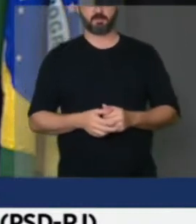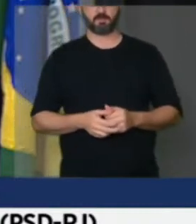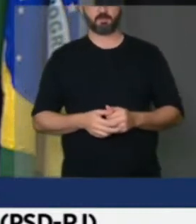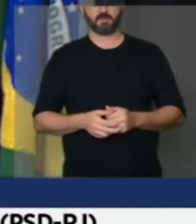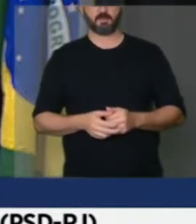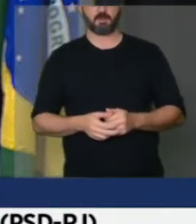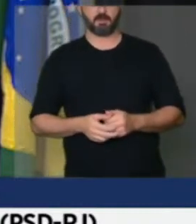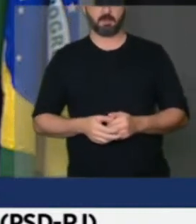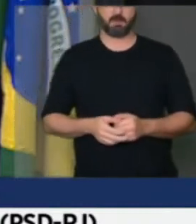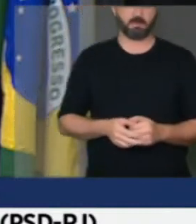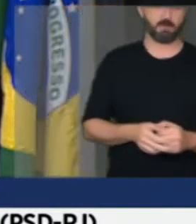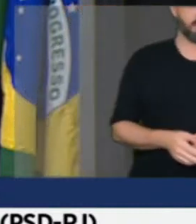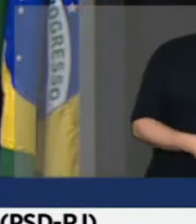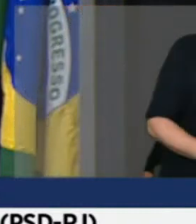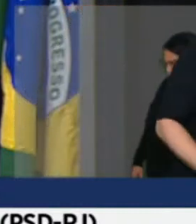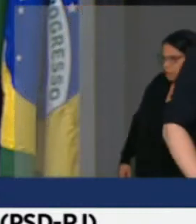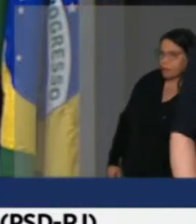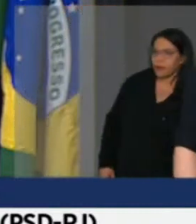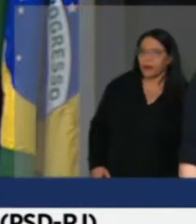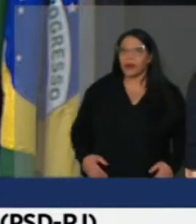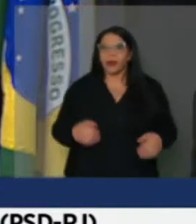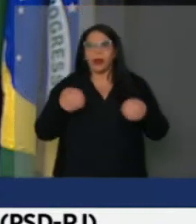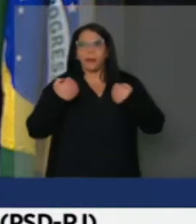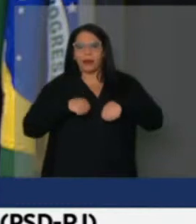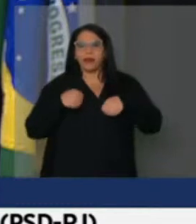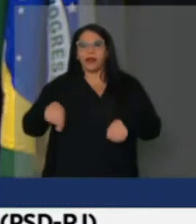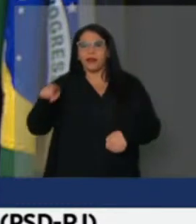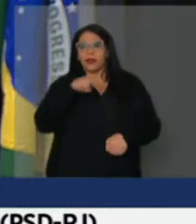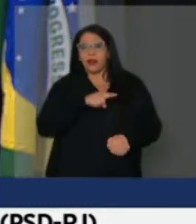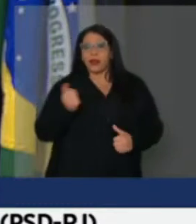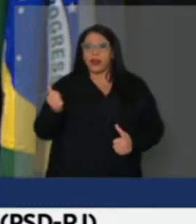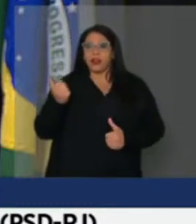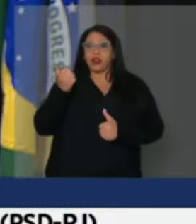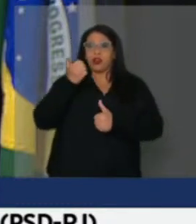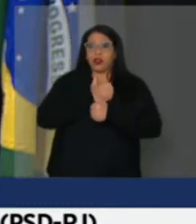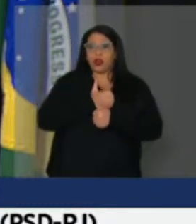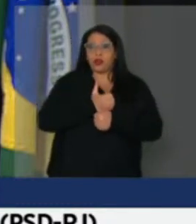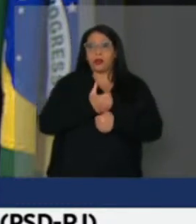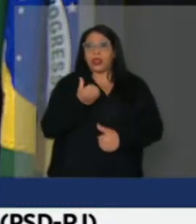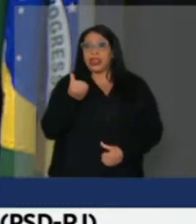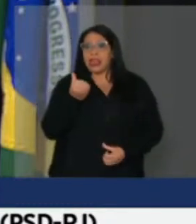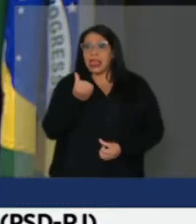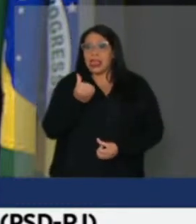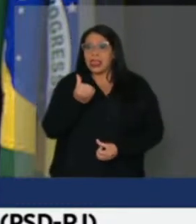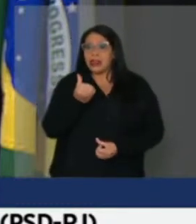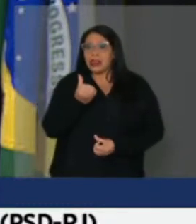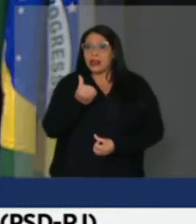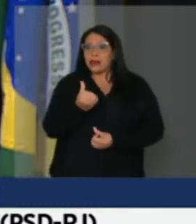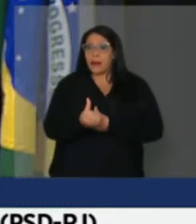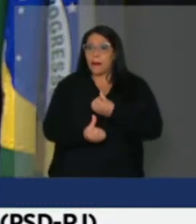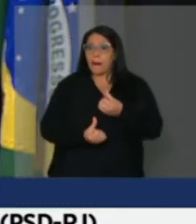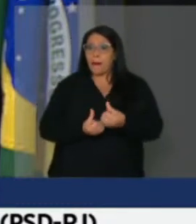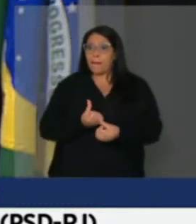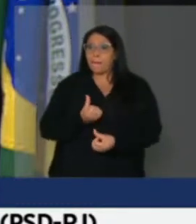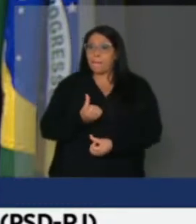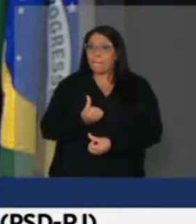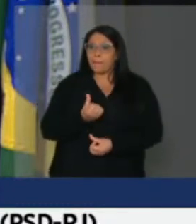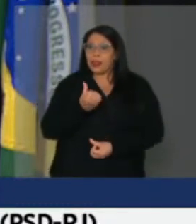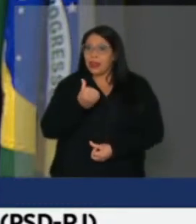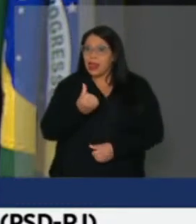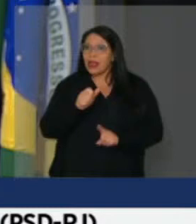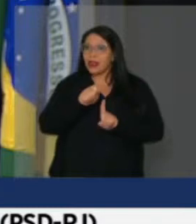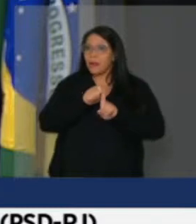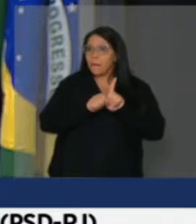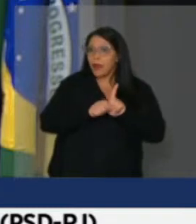Precisamos que Vossa Excelência discutam um substitutivo. 6 meses, 6 meses de suspensão, como